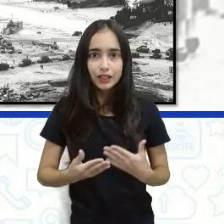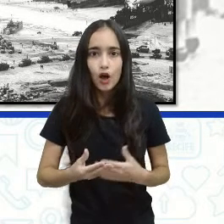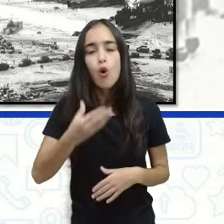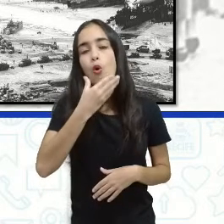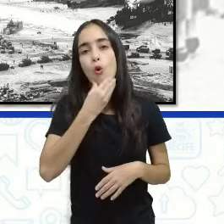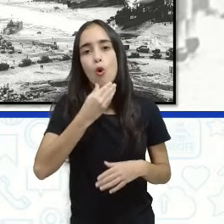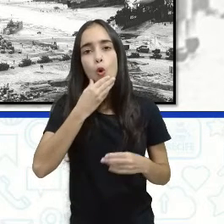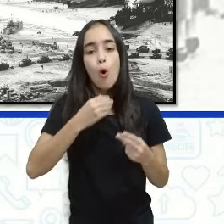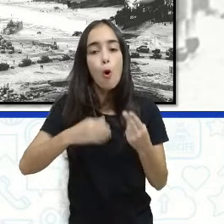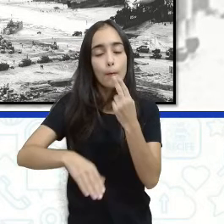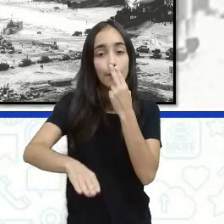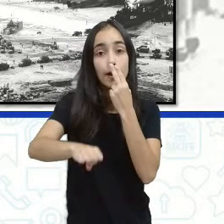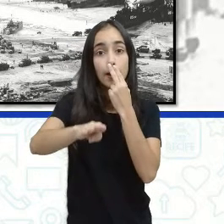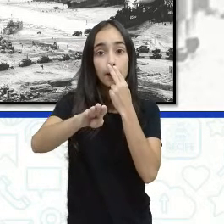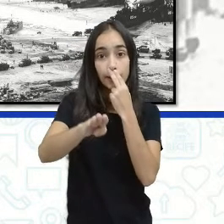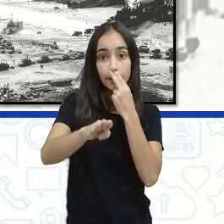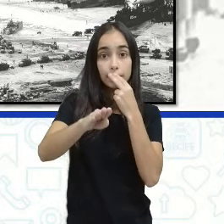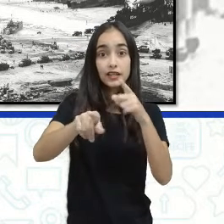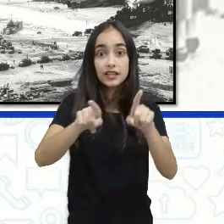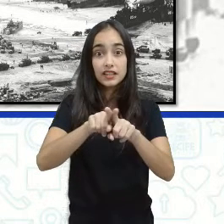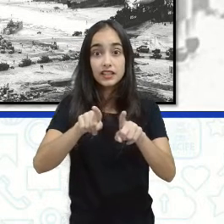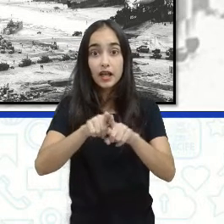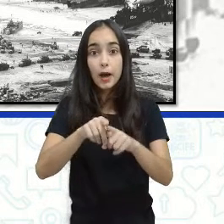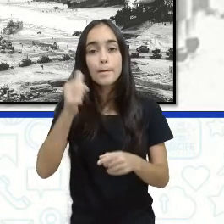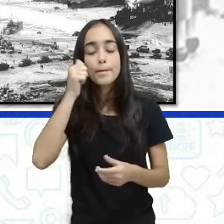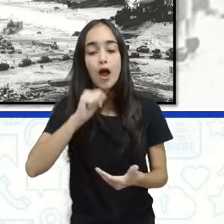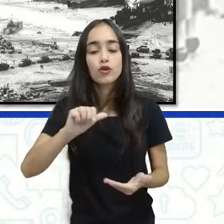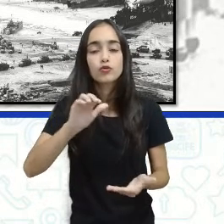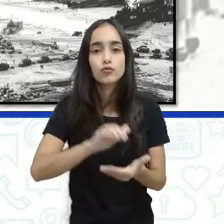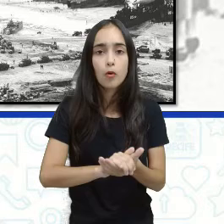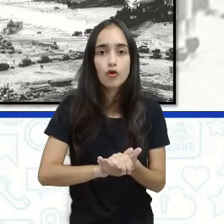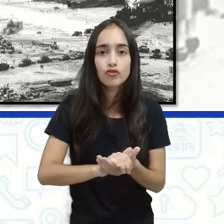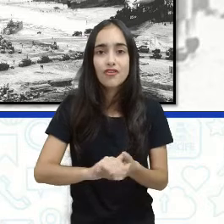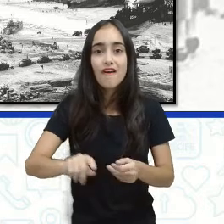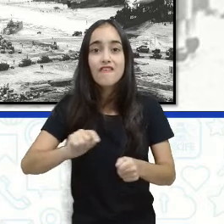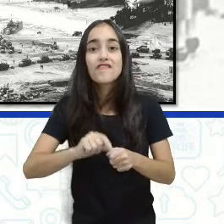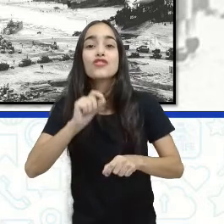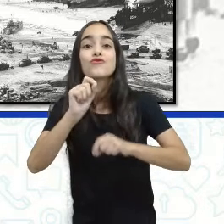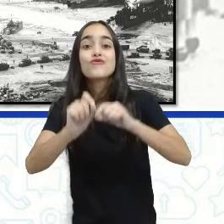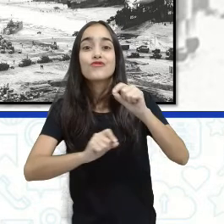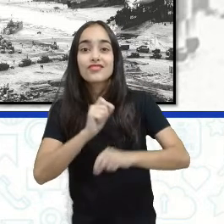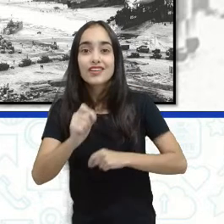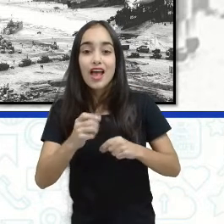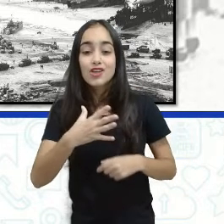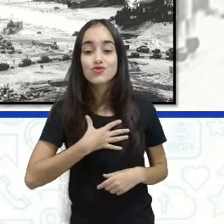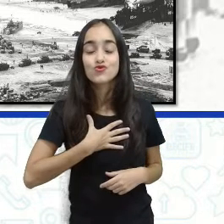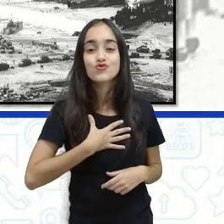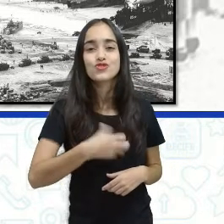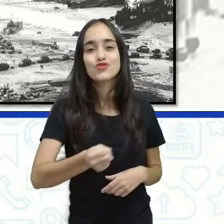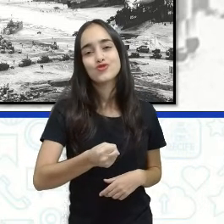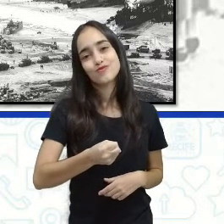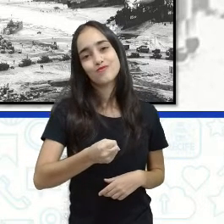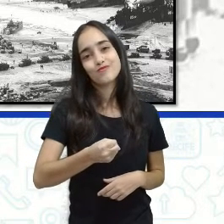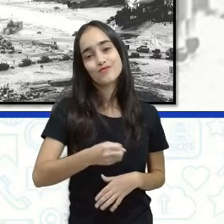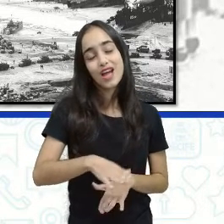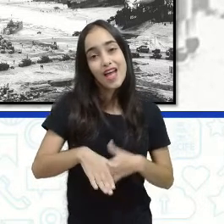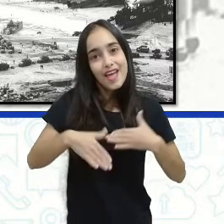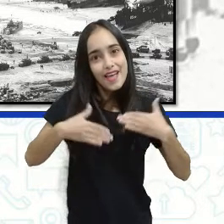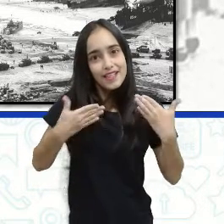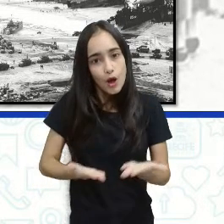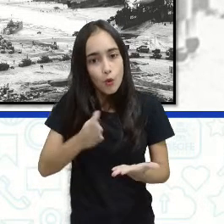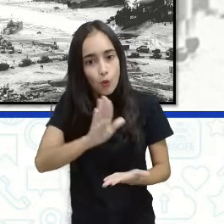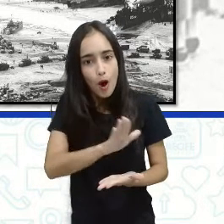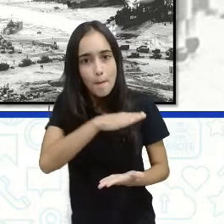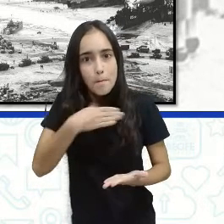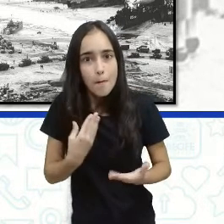e a alta cúpula do Reich cometem suicídio no mesmo dia, certo? Então, Assim, com a morte, né, do